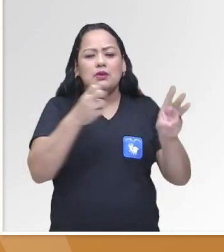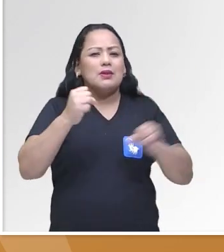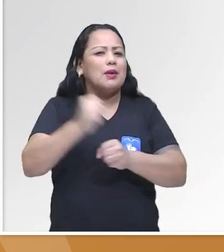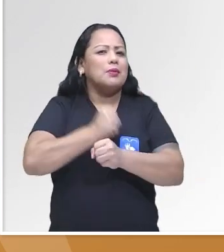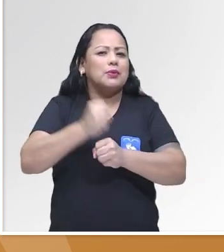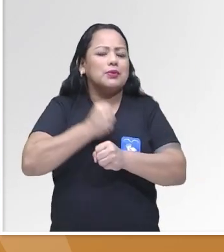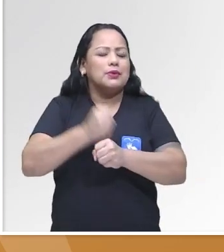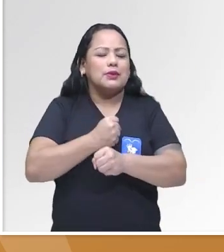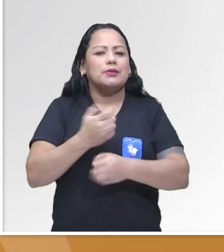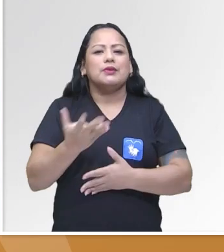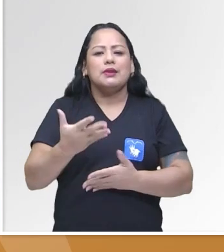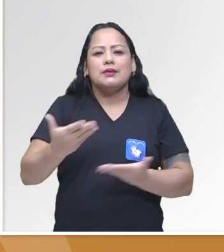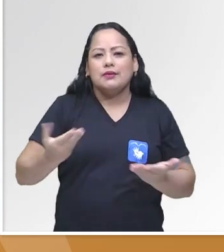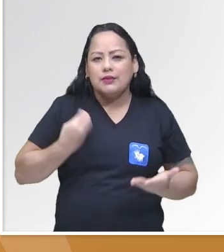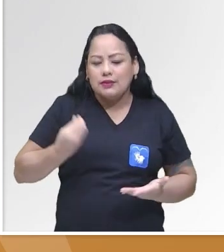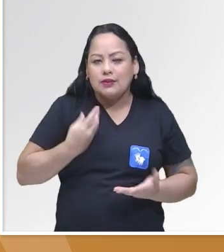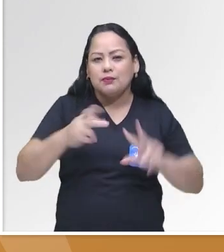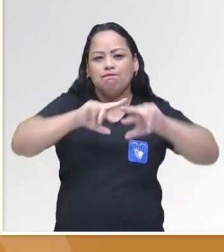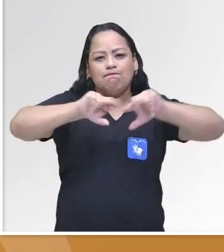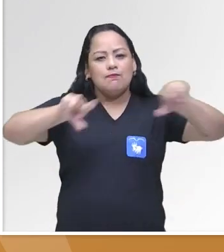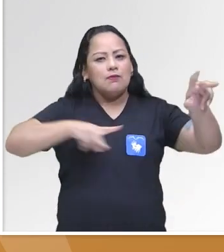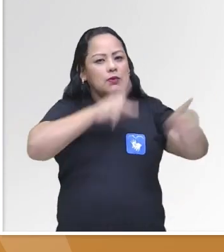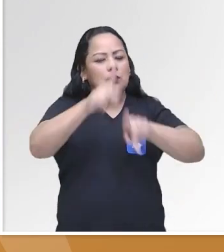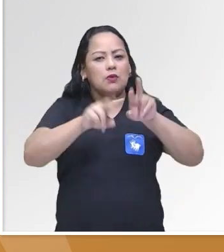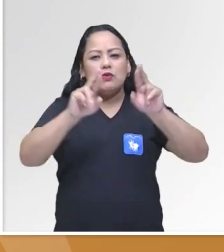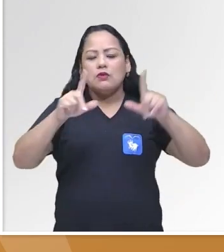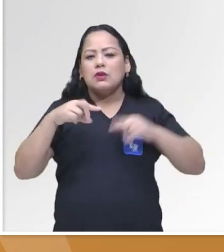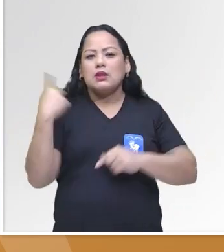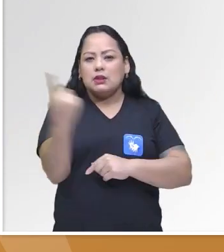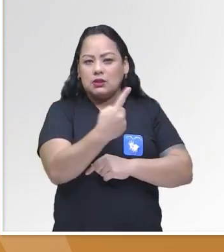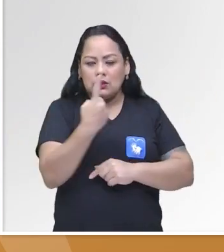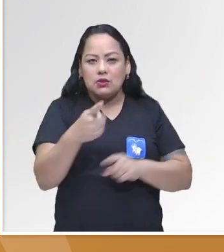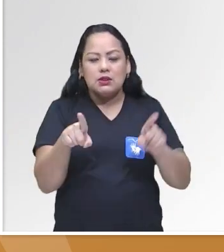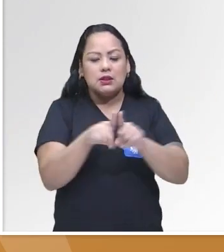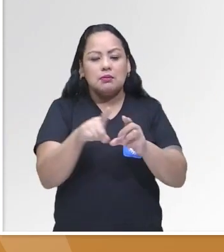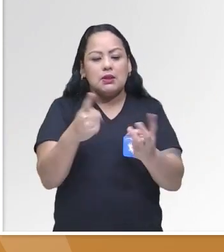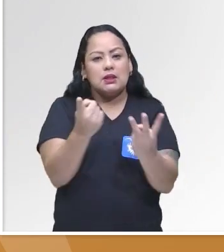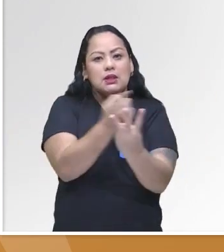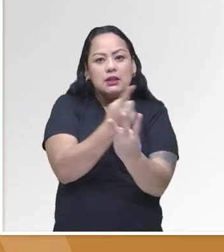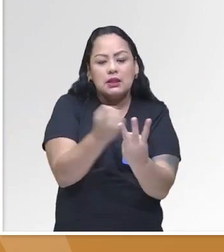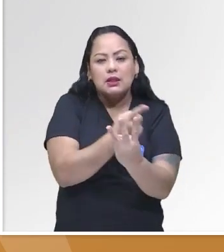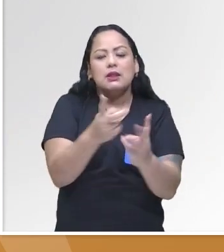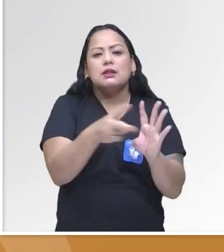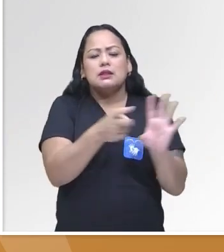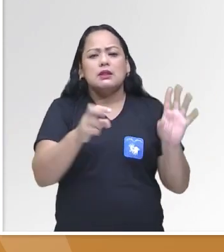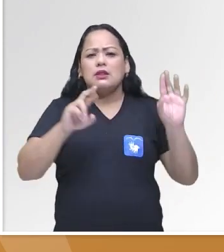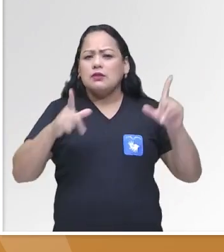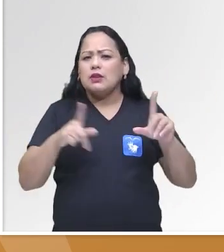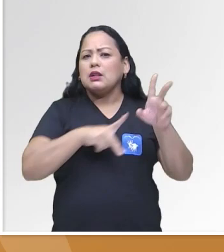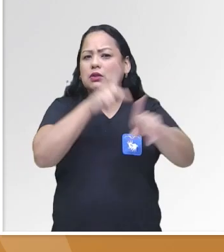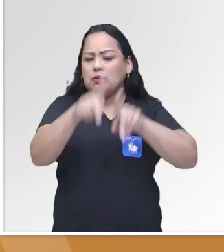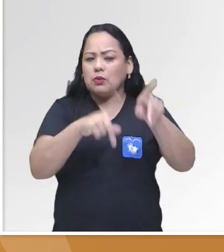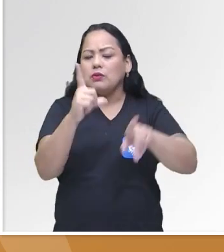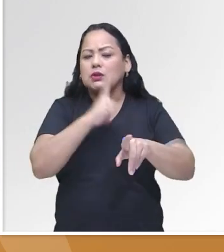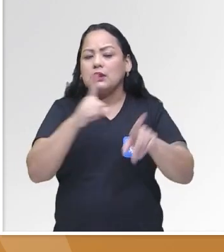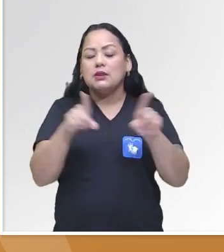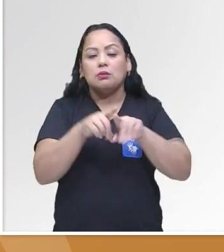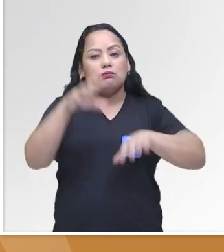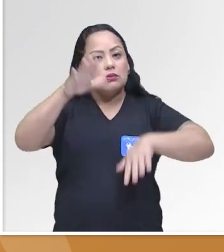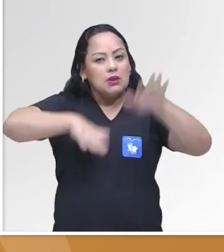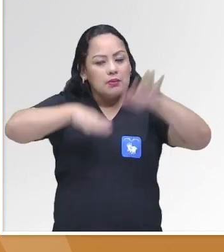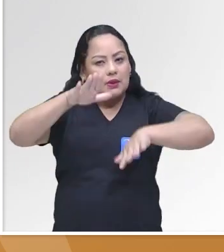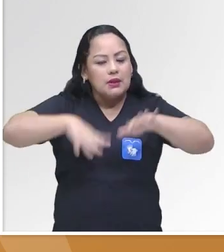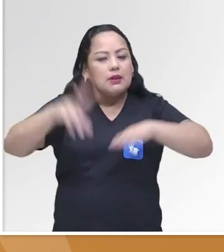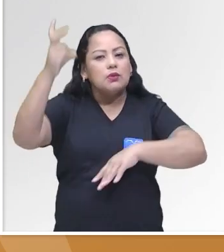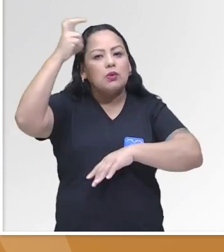anos. São muitos povos diferentes de nós e entre si. Então os índios, dependendo da